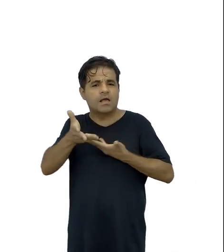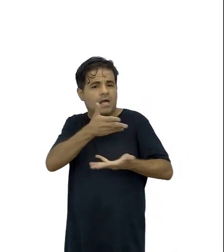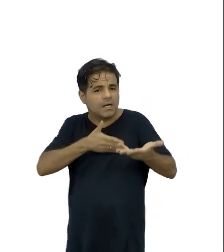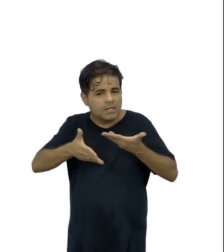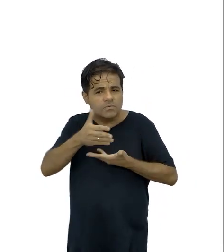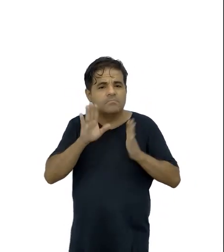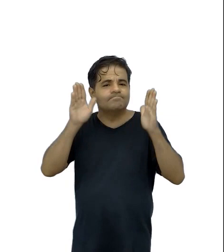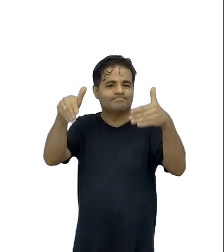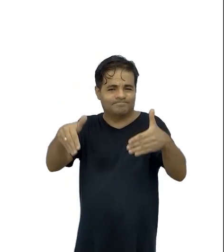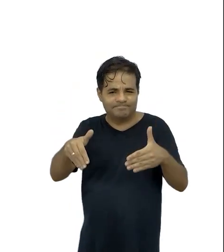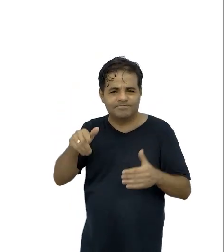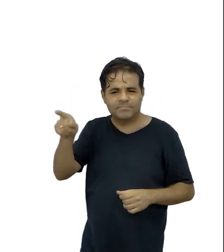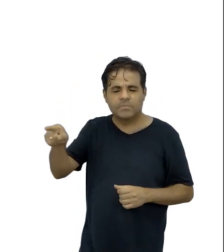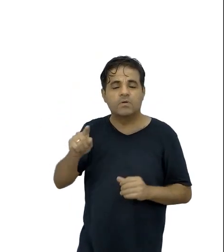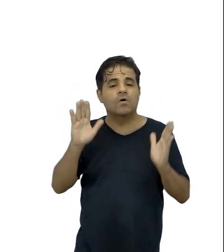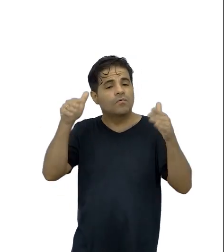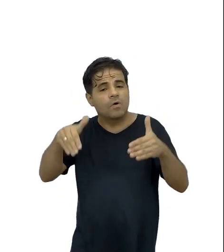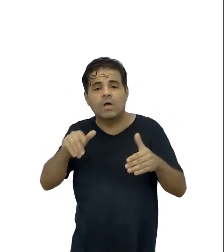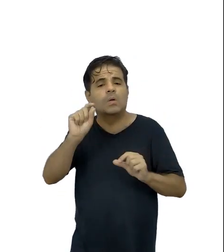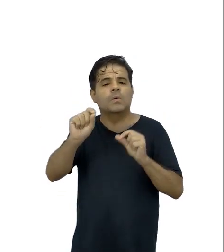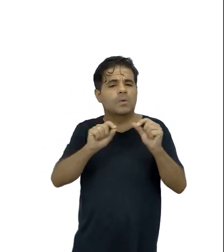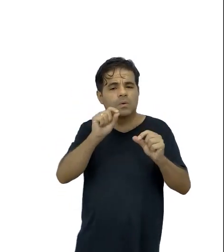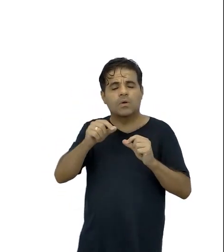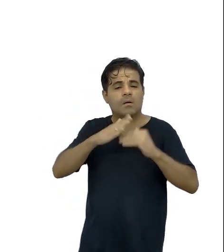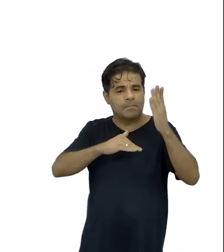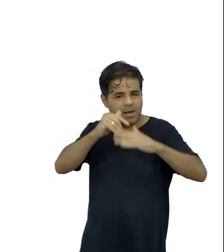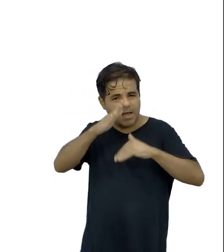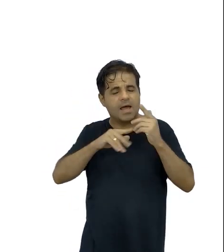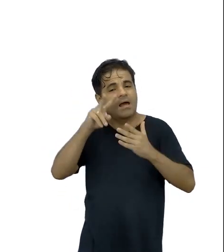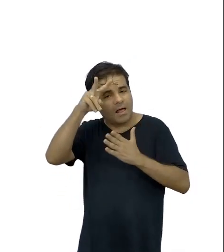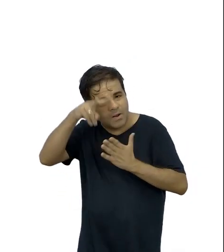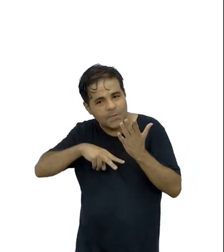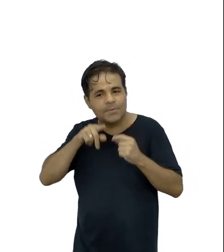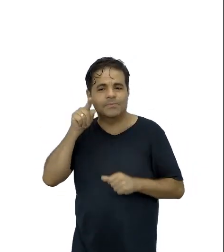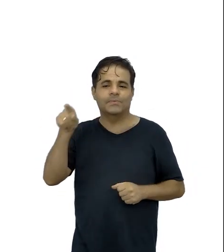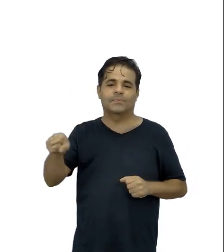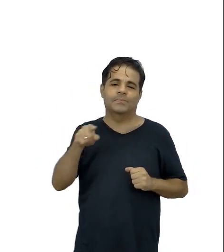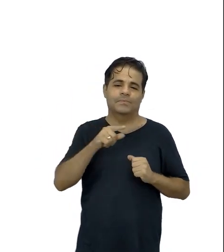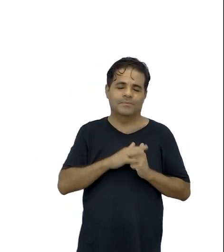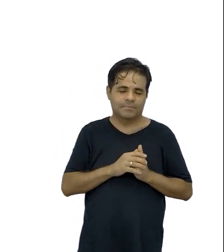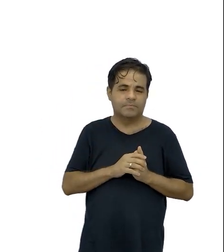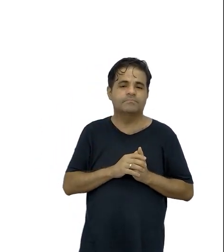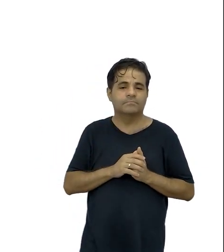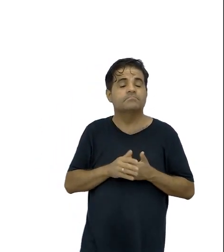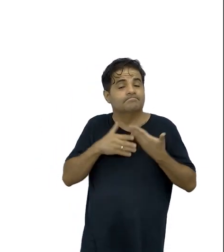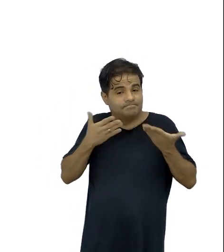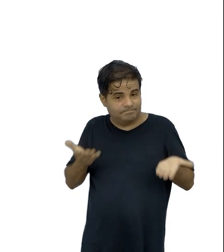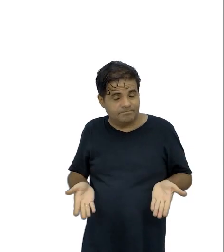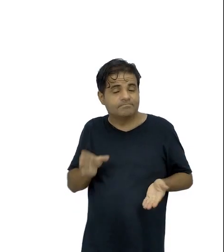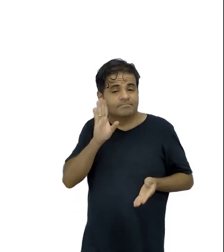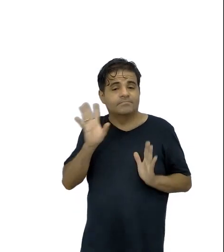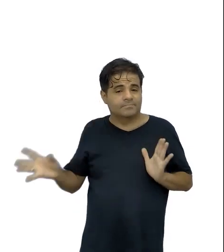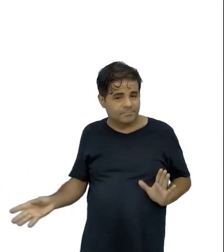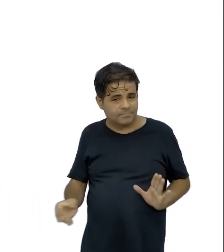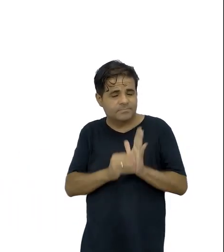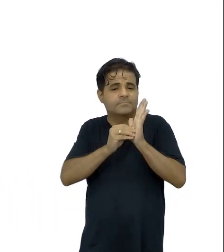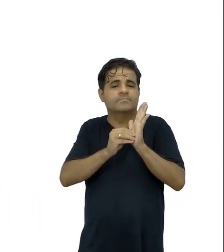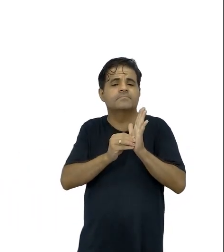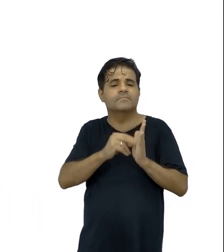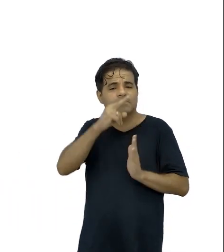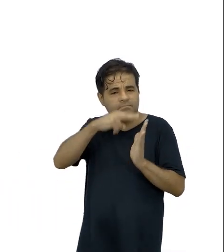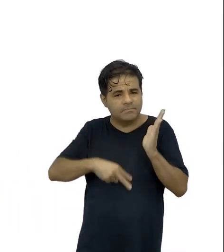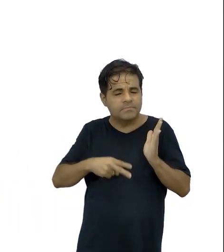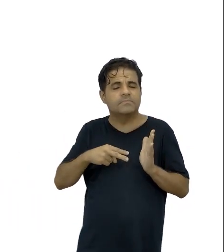a isso, o foco vai ser a prática de leitura. Então, vale destacar aqui que